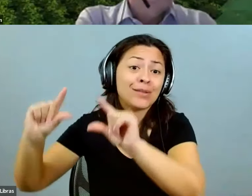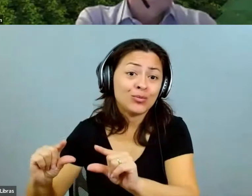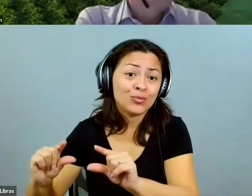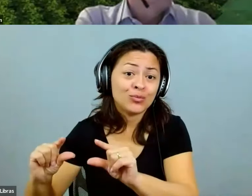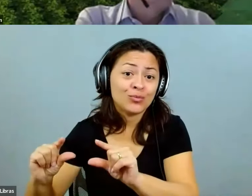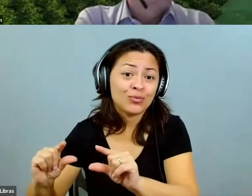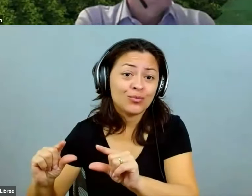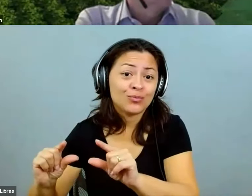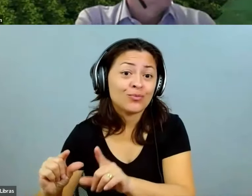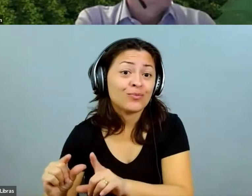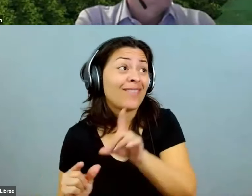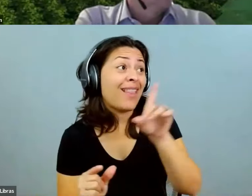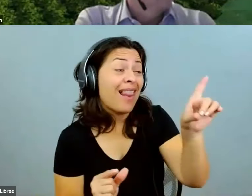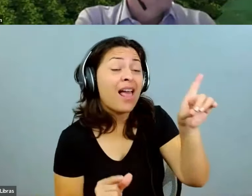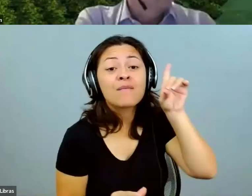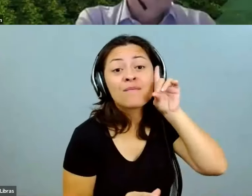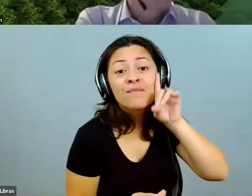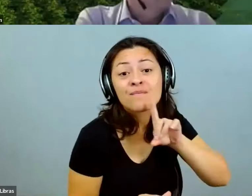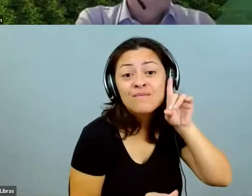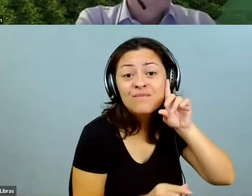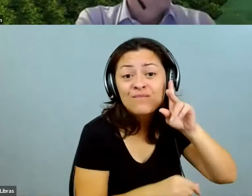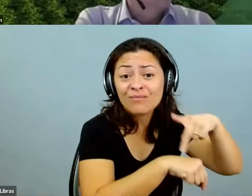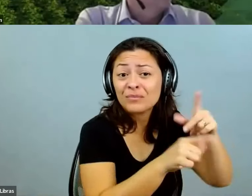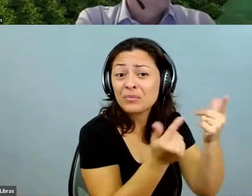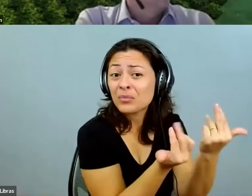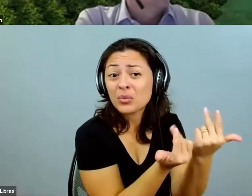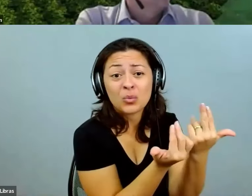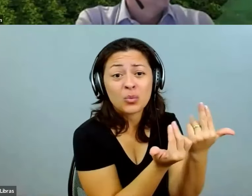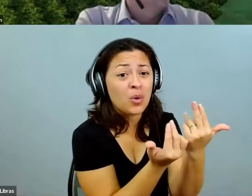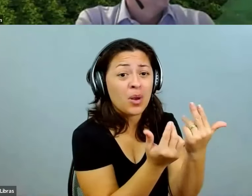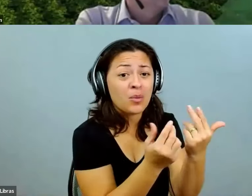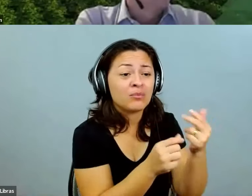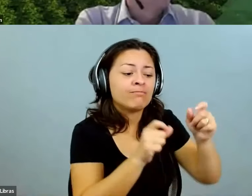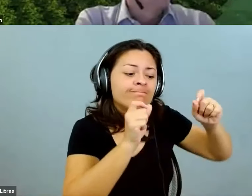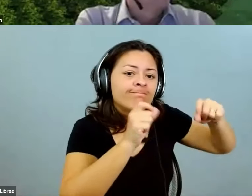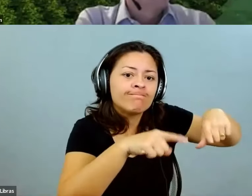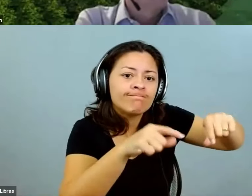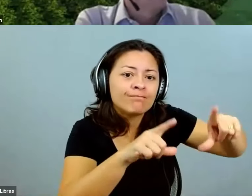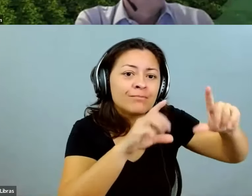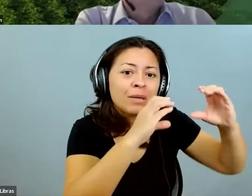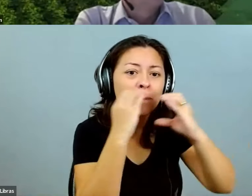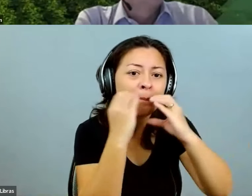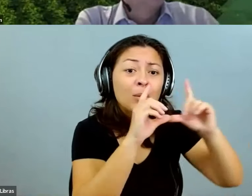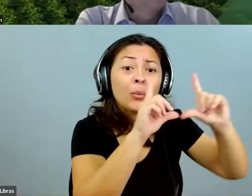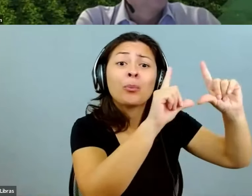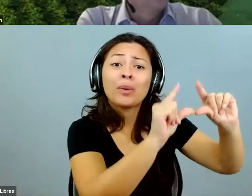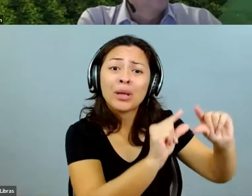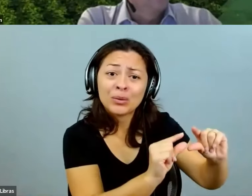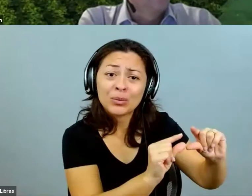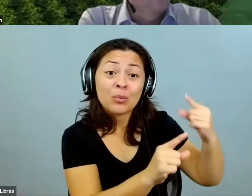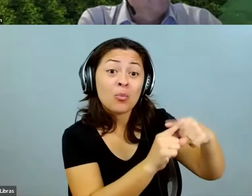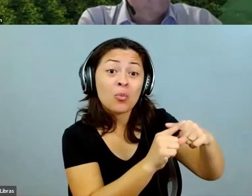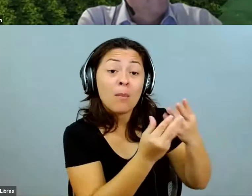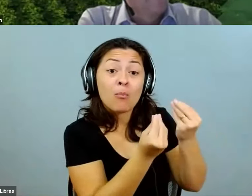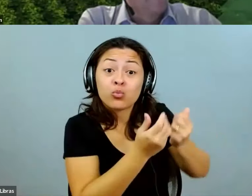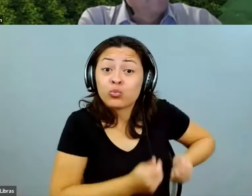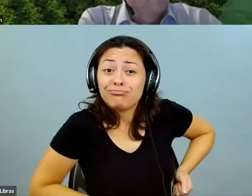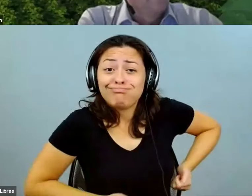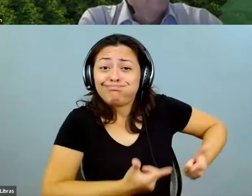milho em função de break EV de custo e de custo alto então a gente